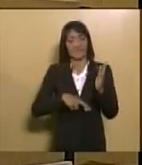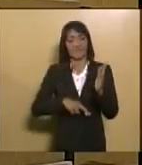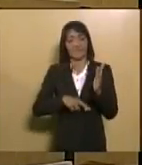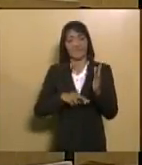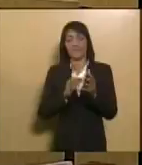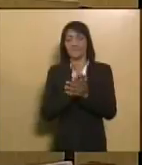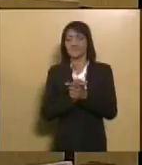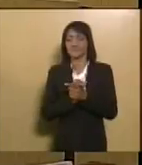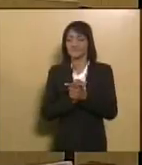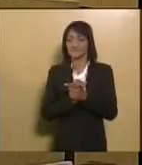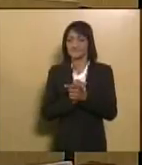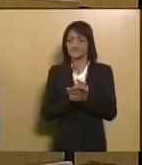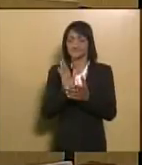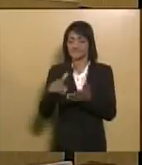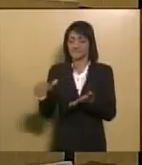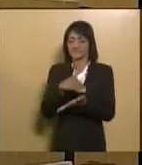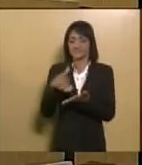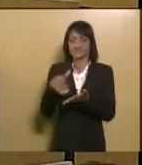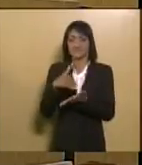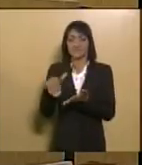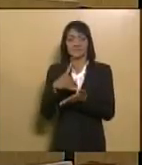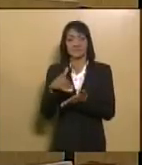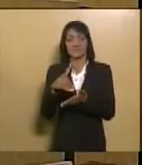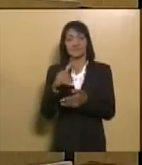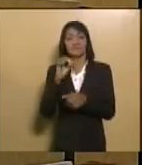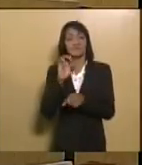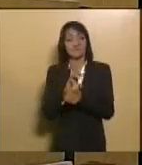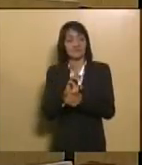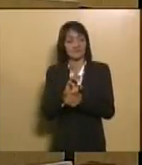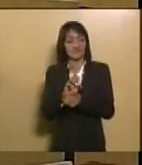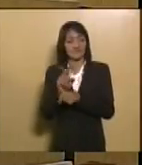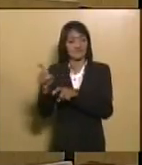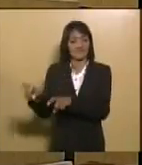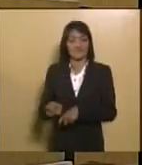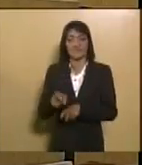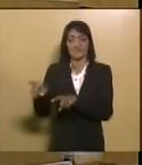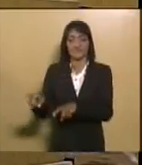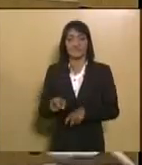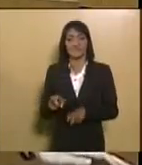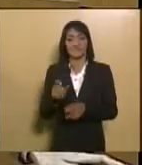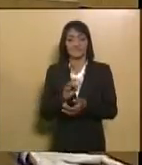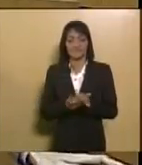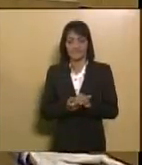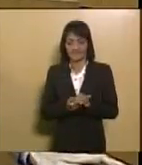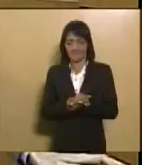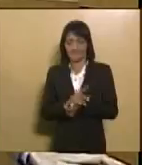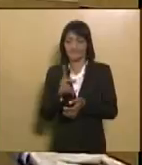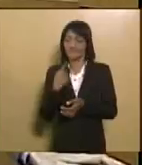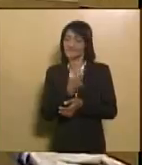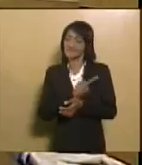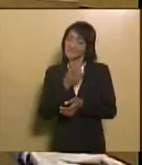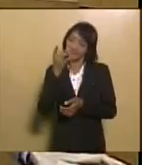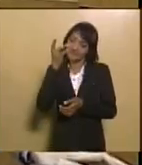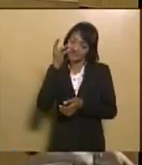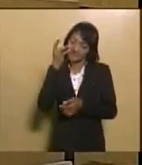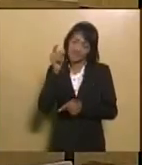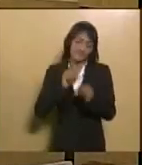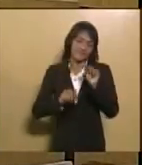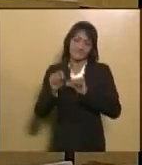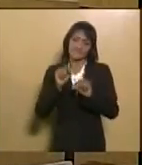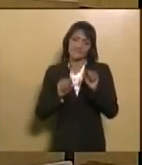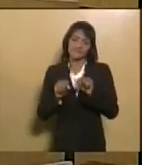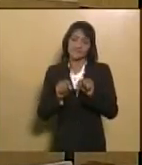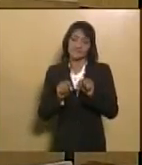divulgado pela Secretaria de Estado da Fazenda. Nós vimos aqui, por exemplo, que a receita